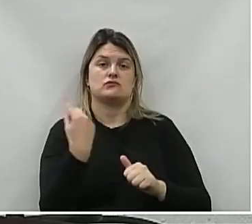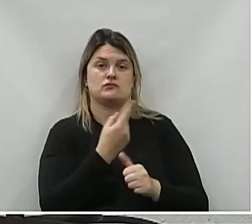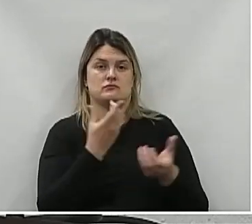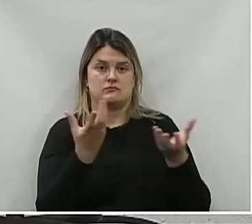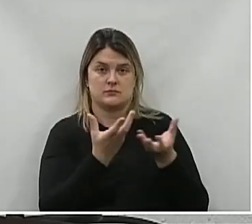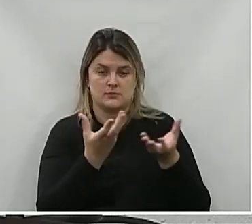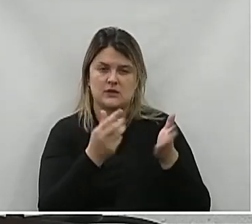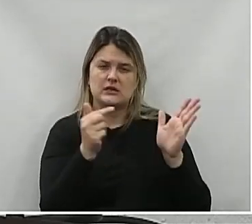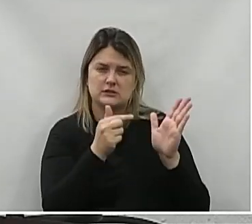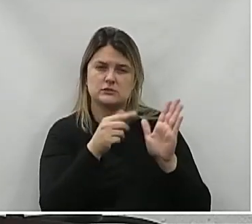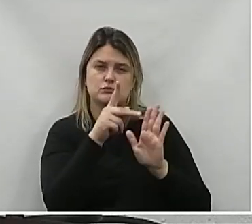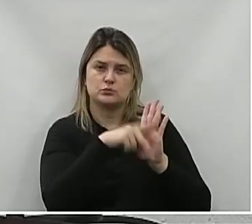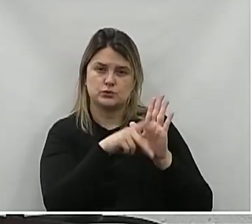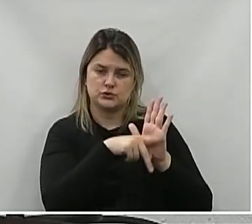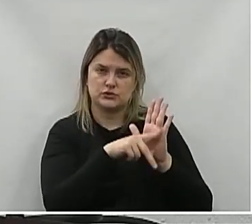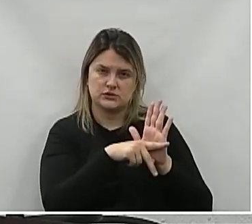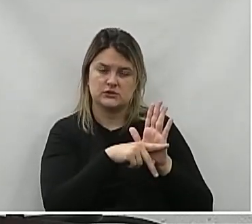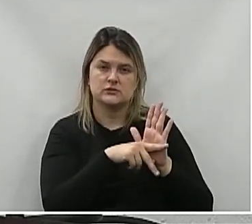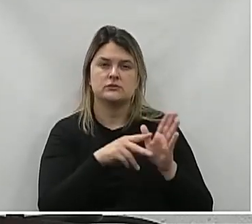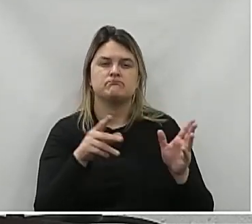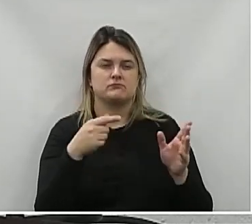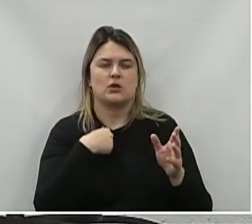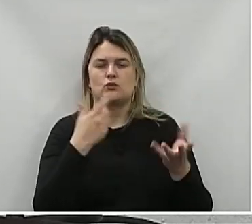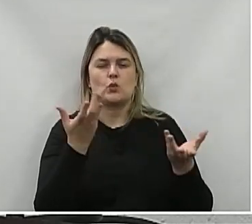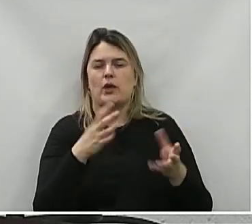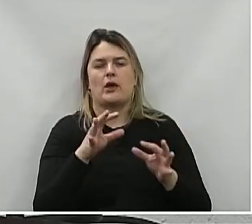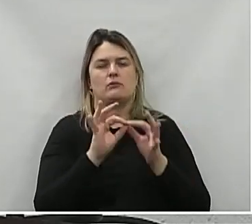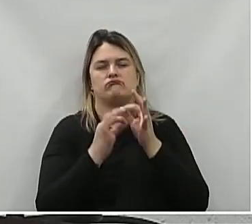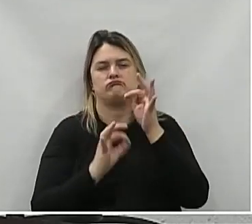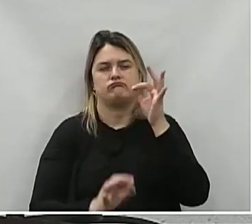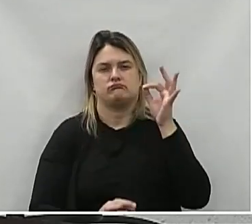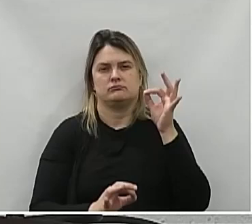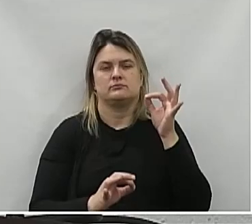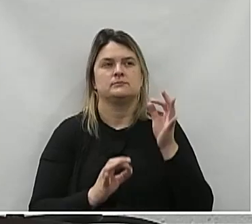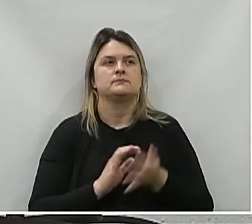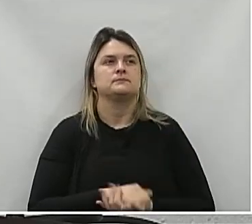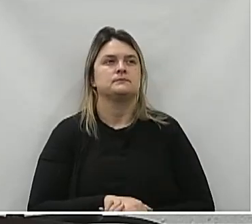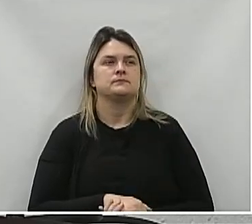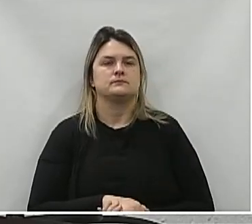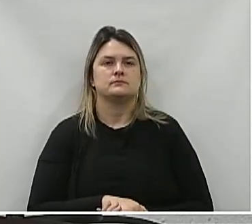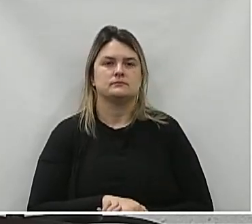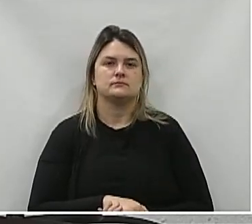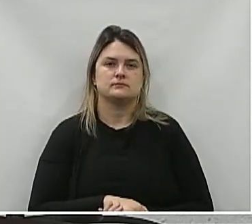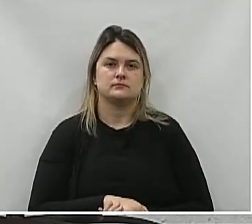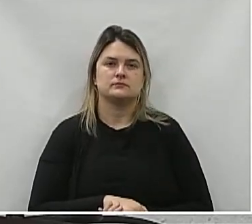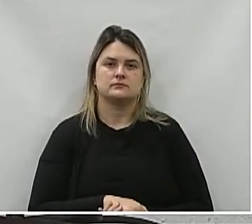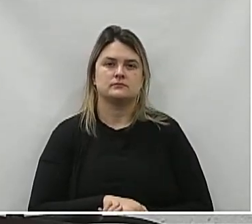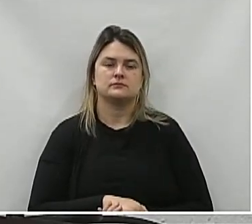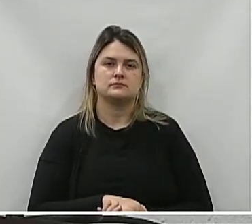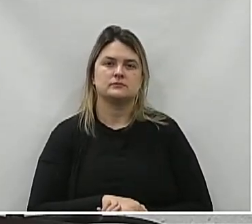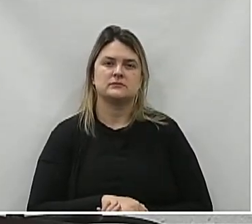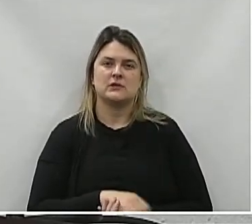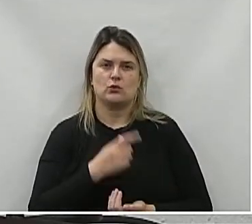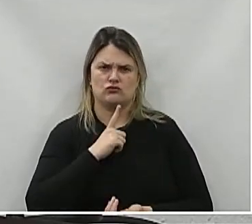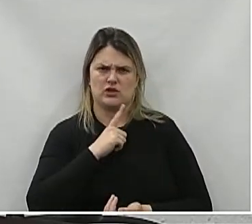Queremos. Para eu não me delongar, até eu acho que lá em Porto Nara, 15 minutos aqui